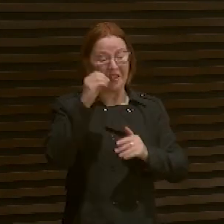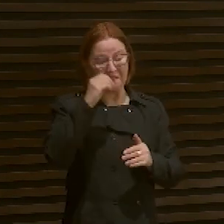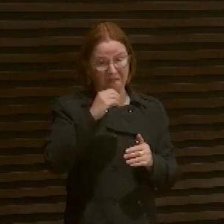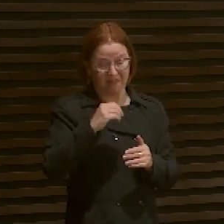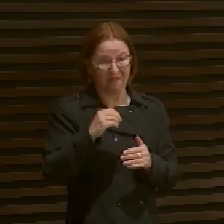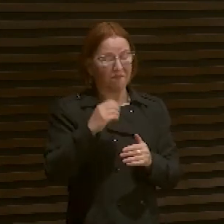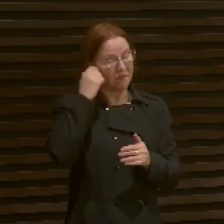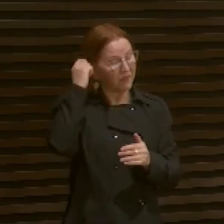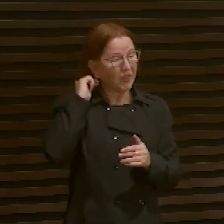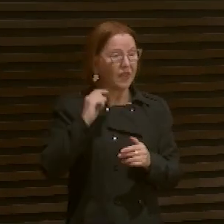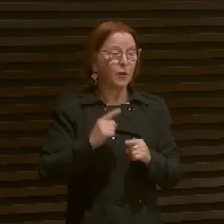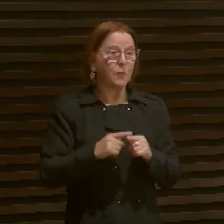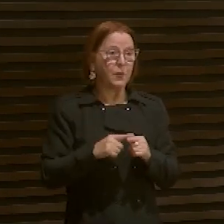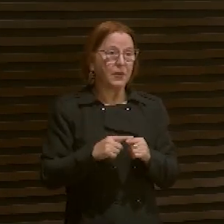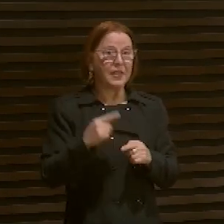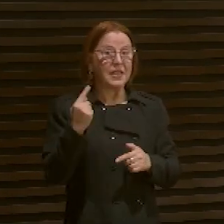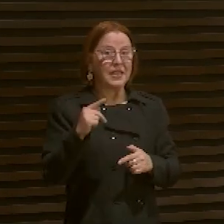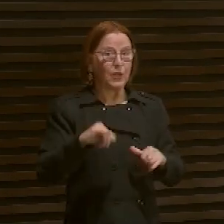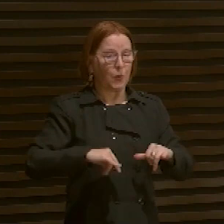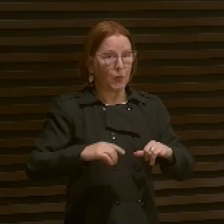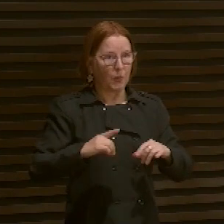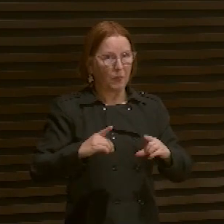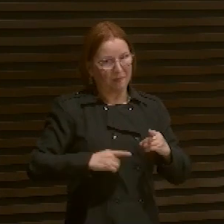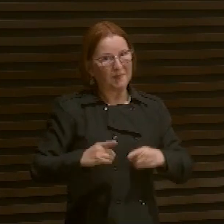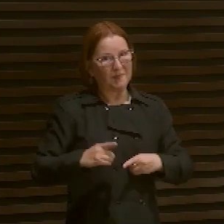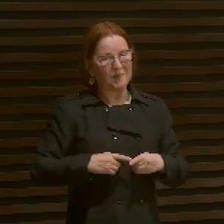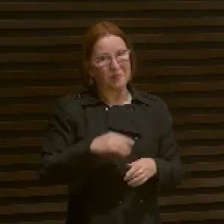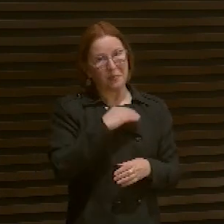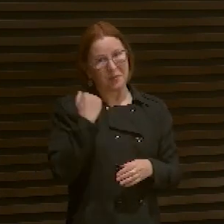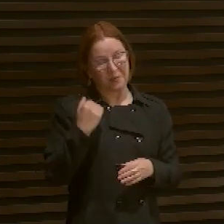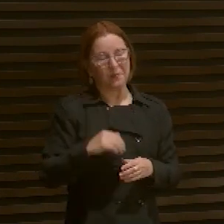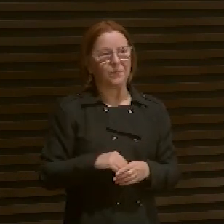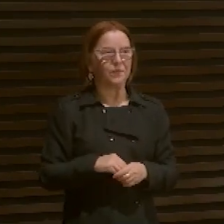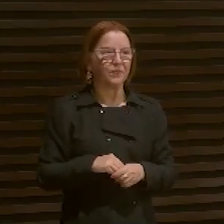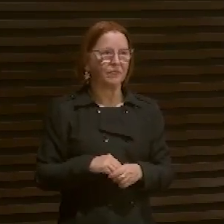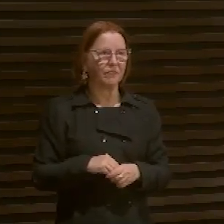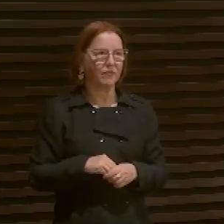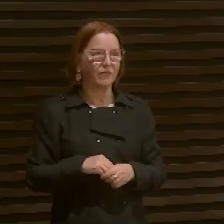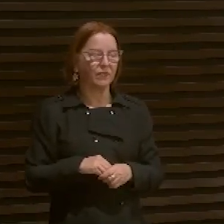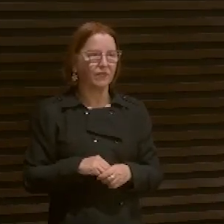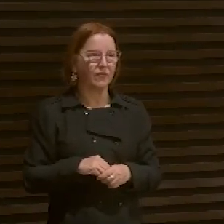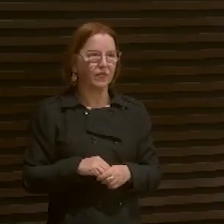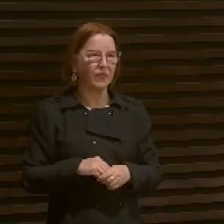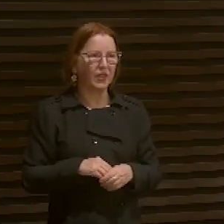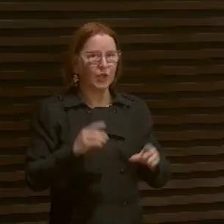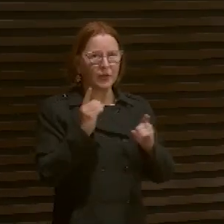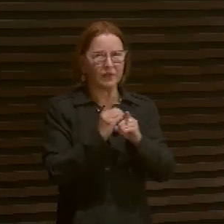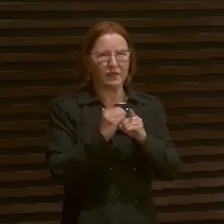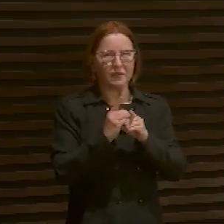havia sido morto. O seu precursor havia sido decapitado. E eles estavam também